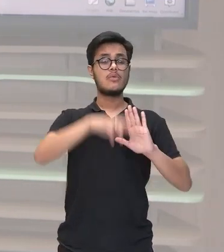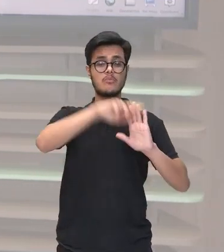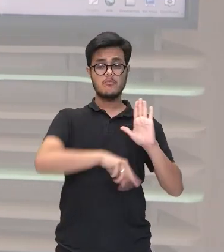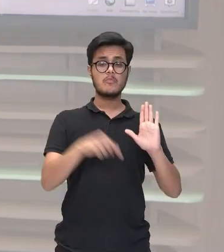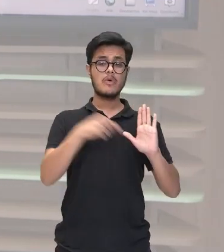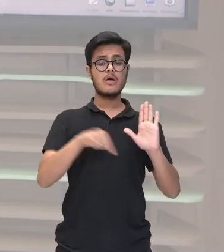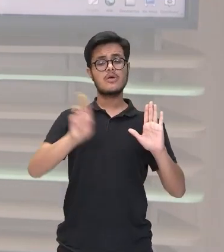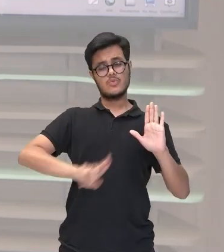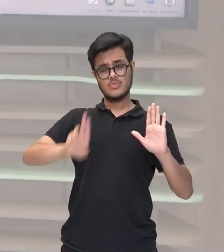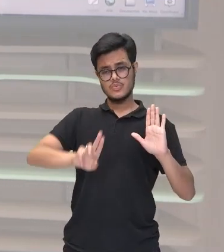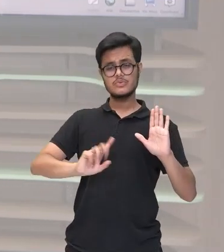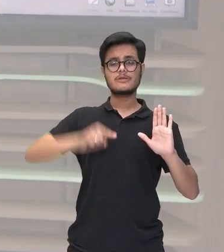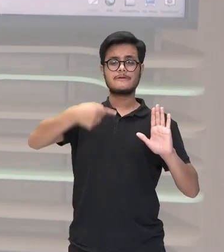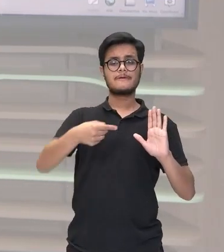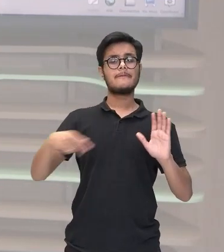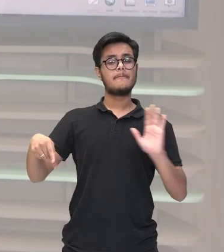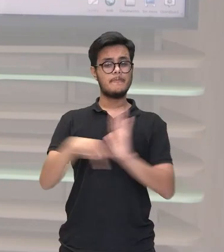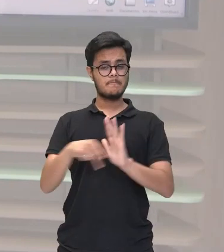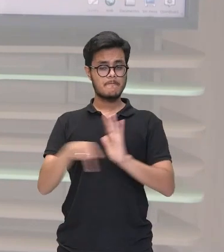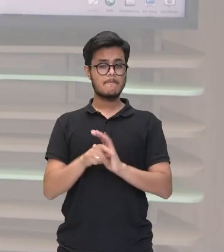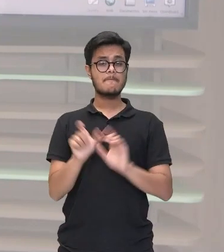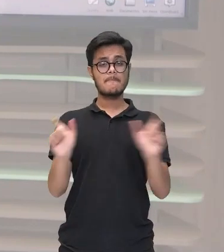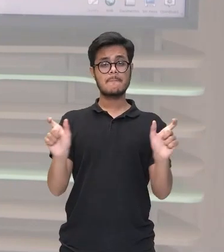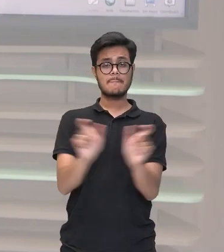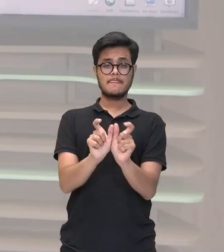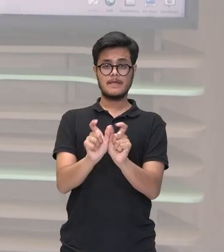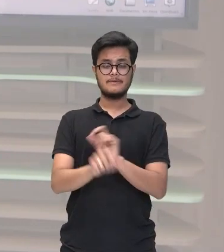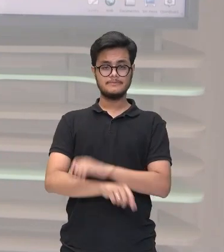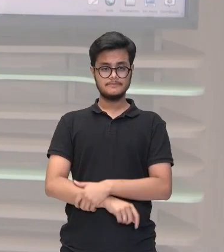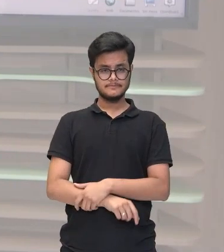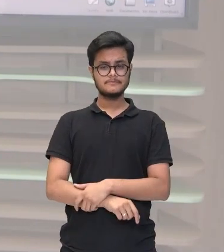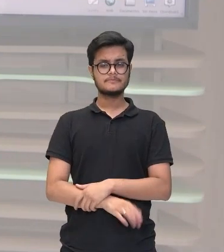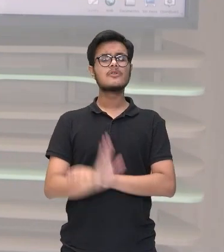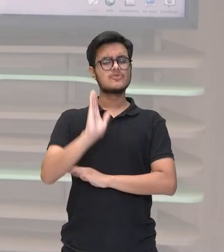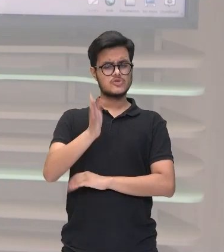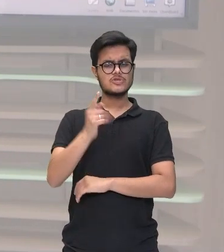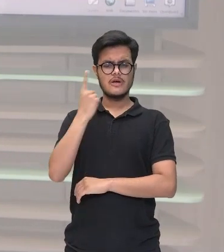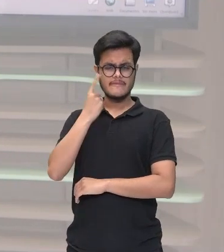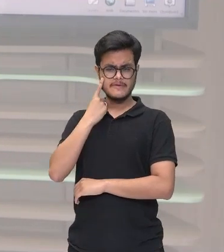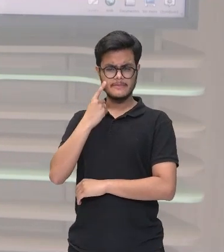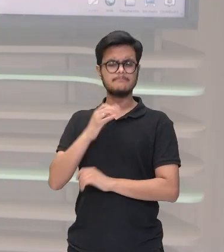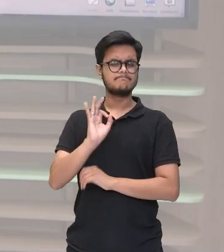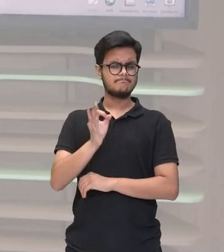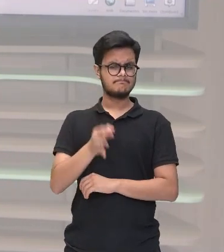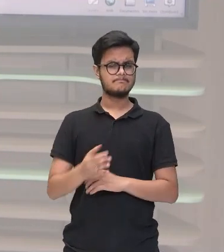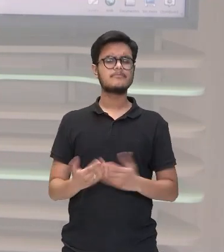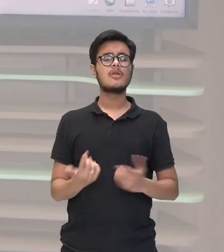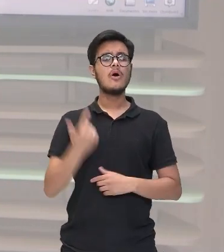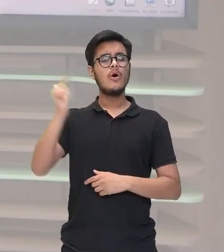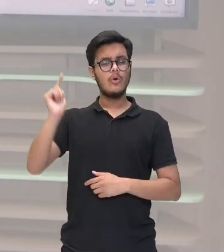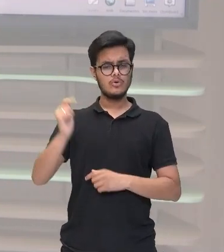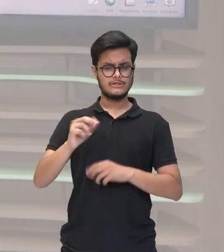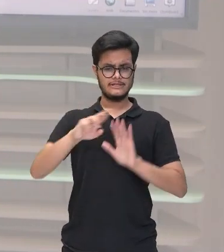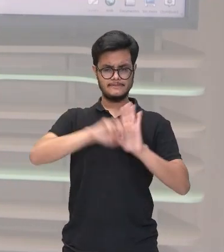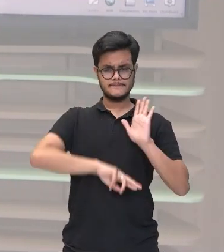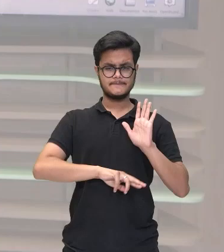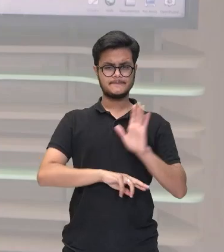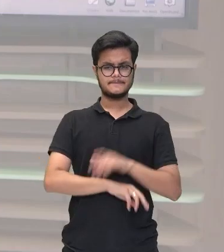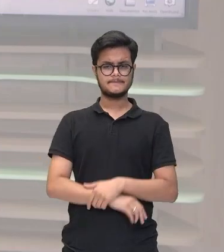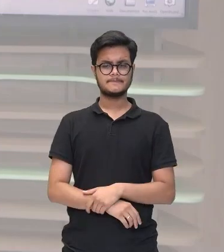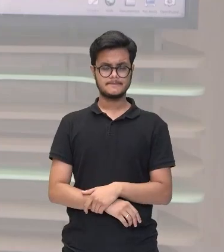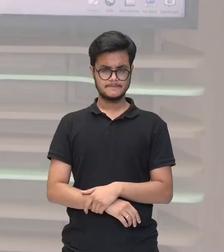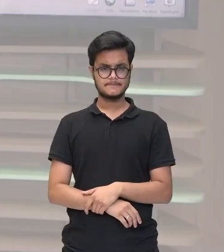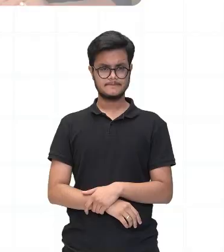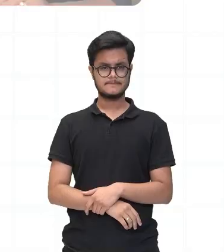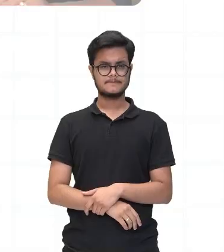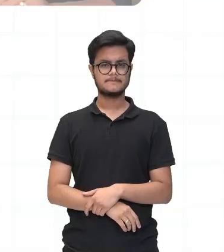ao emprego do hífen em palavras compostas. Vimos uma delas agora, né? Vamos para outras regras, algumas outras regras